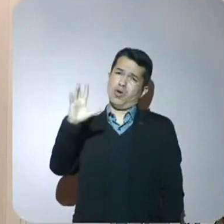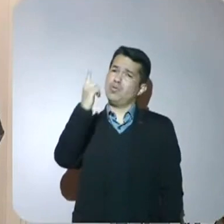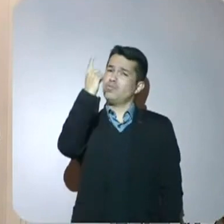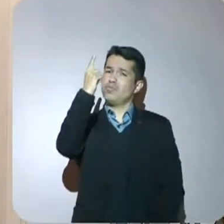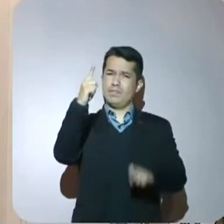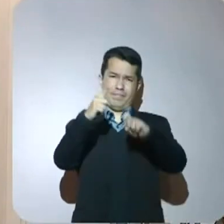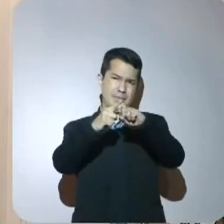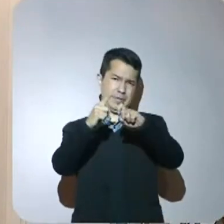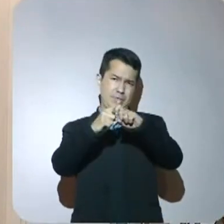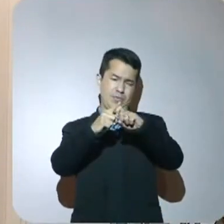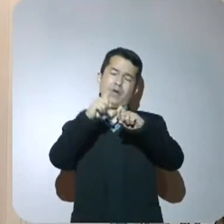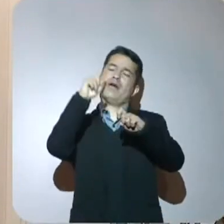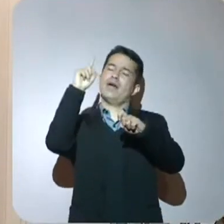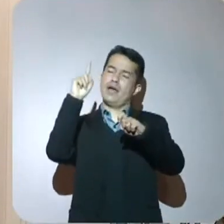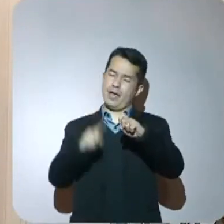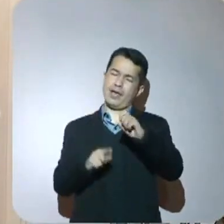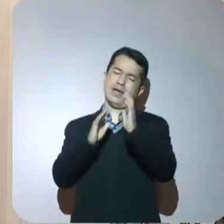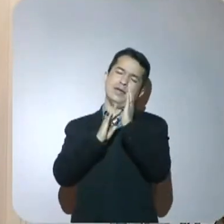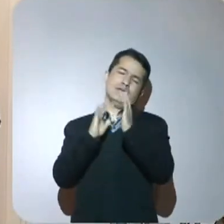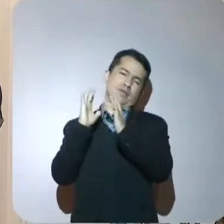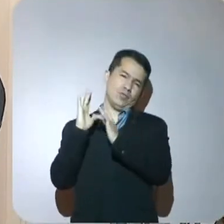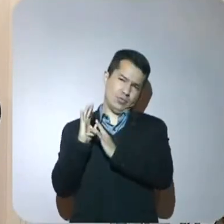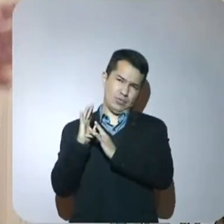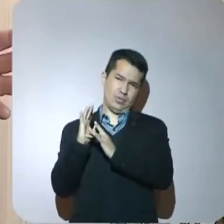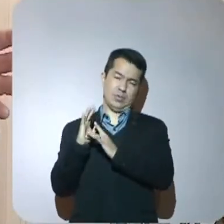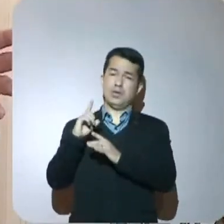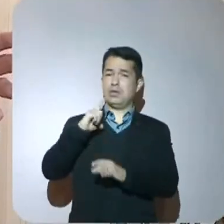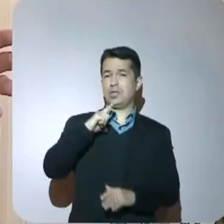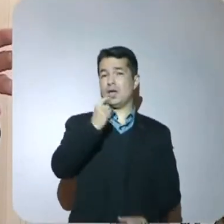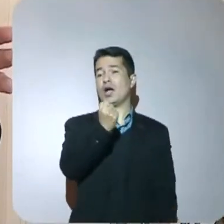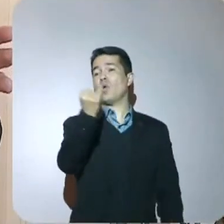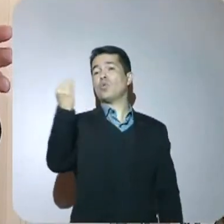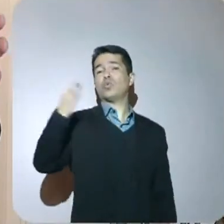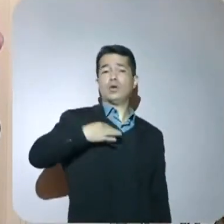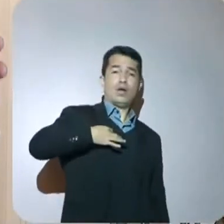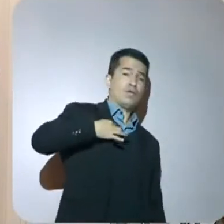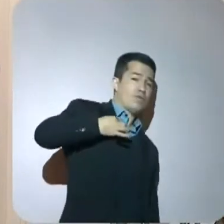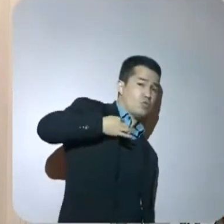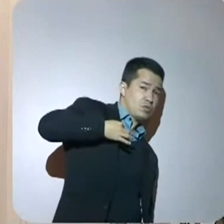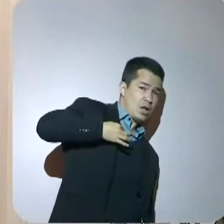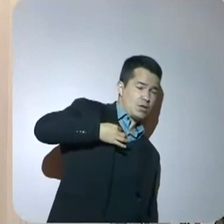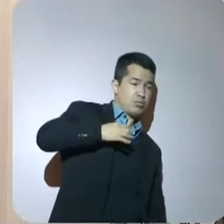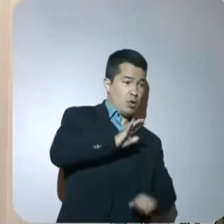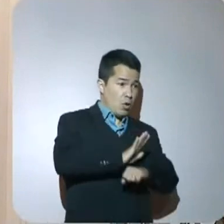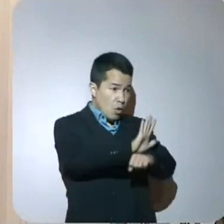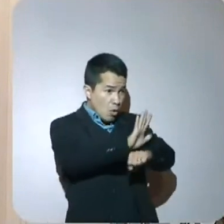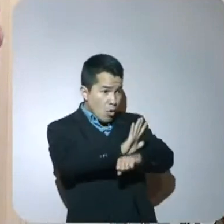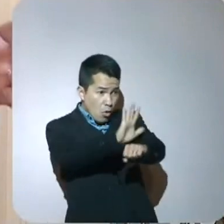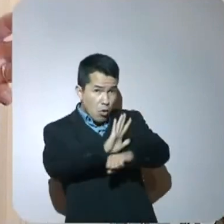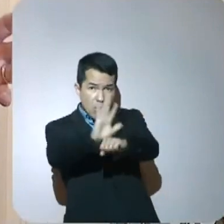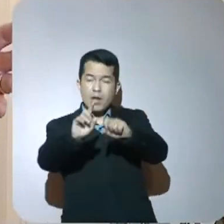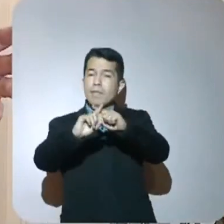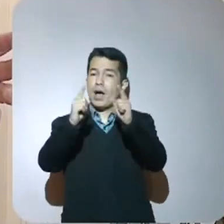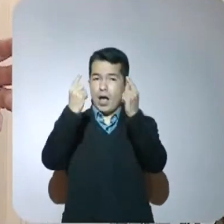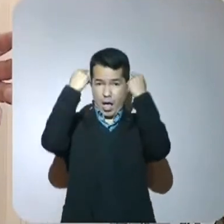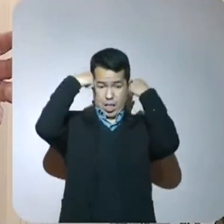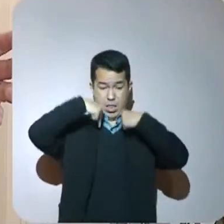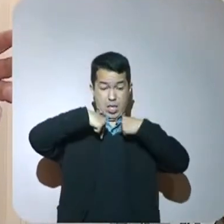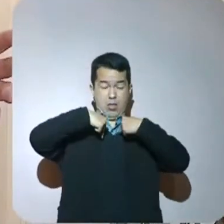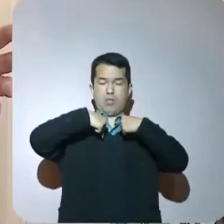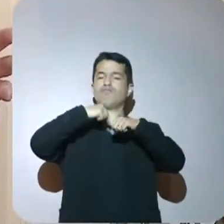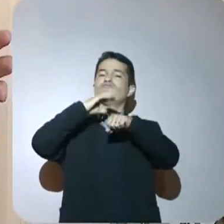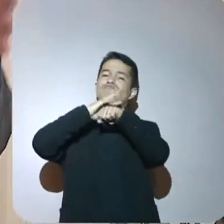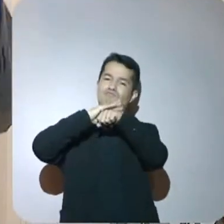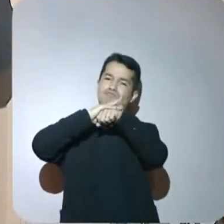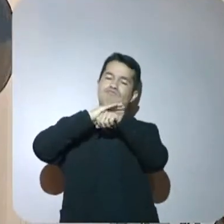mas são doentes também, que precisam de Jesus. Então não adianta você olhar um para o outro